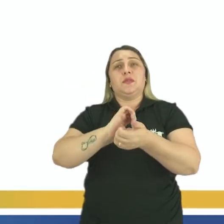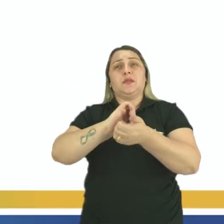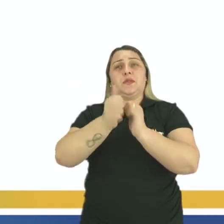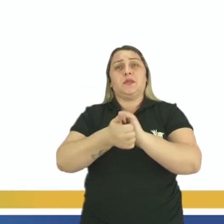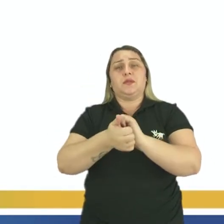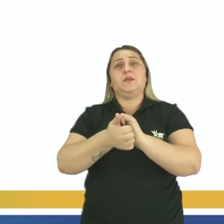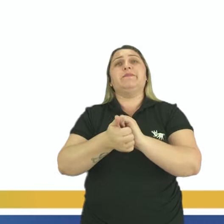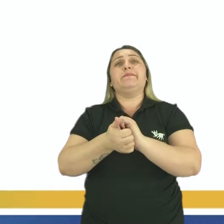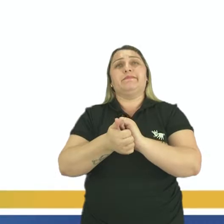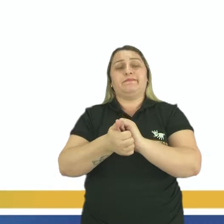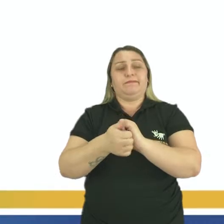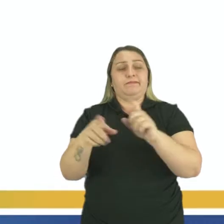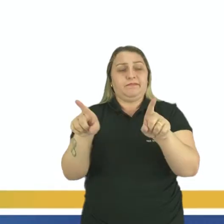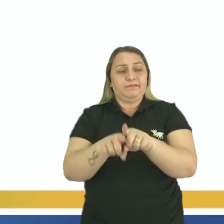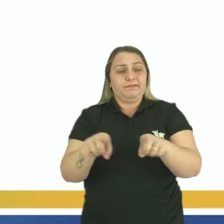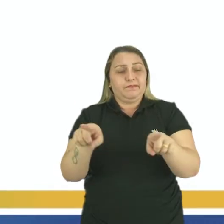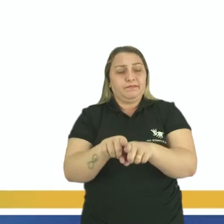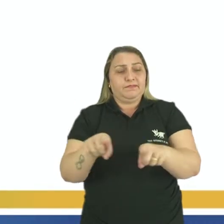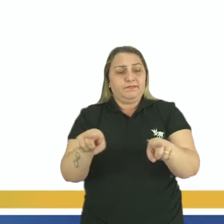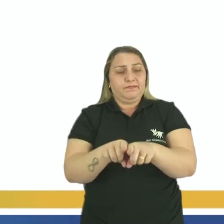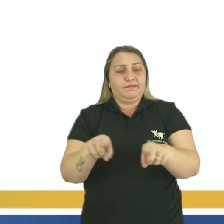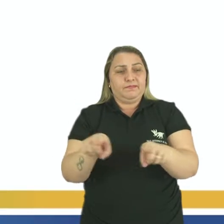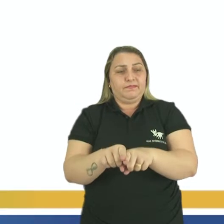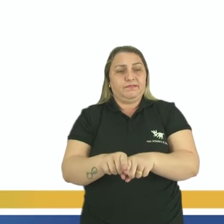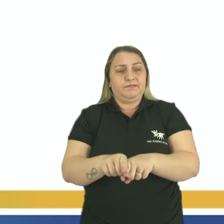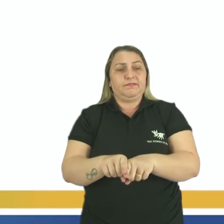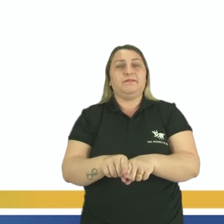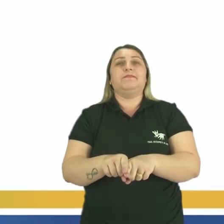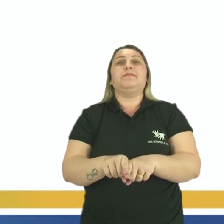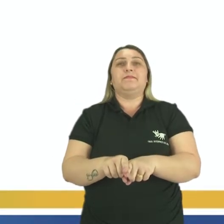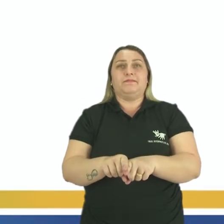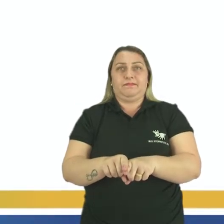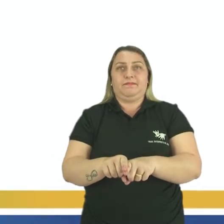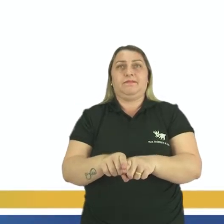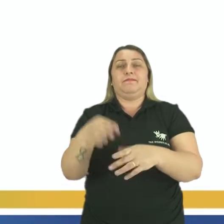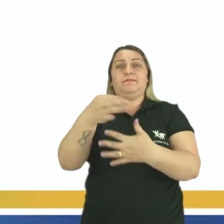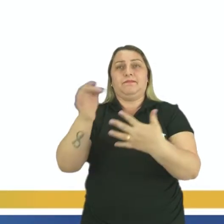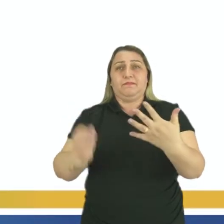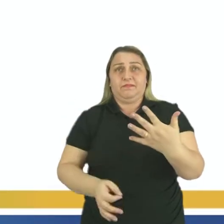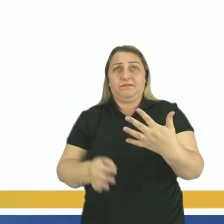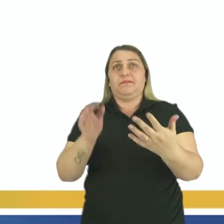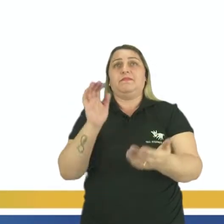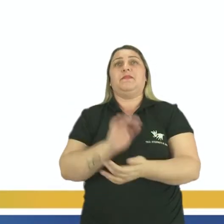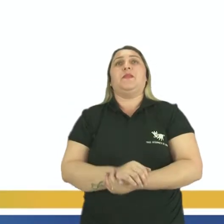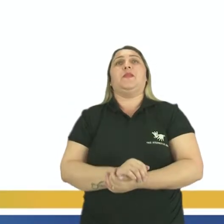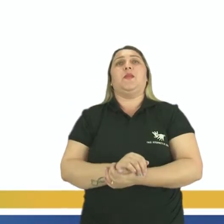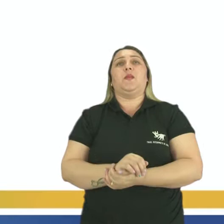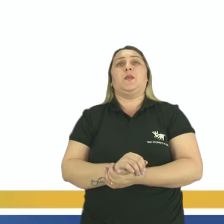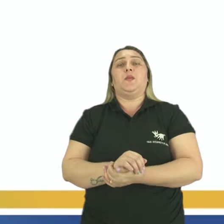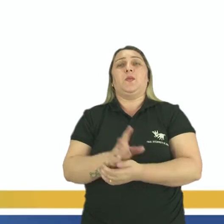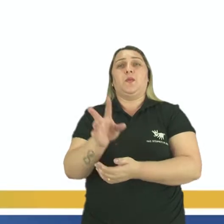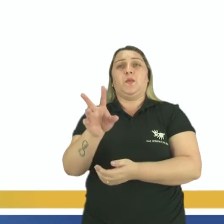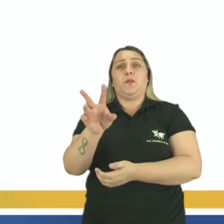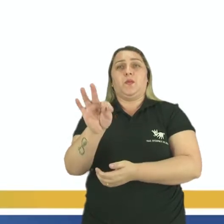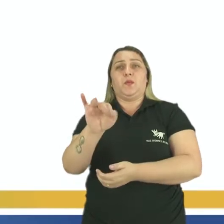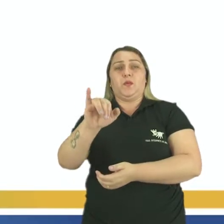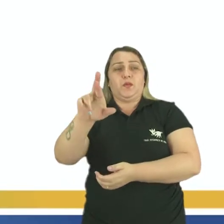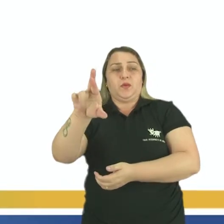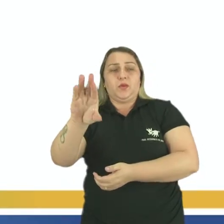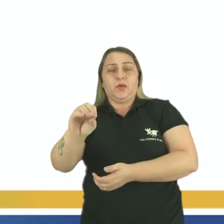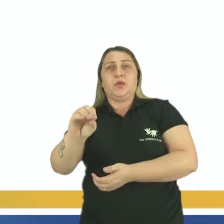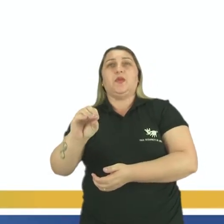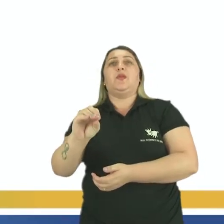modalidades, outros esportes que também entram dentro dessa classificação. O tiro esportivo. Um pouco da história